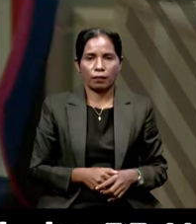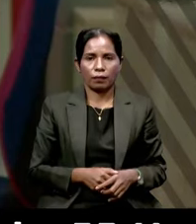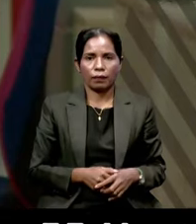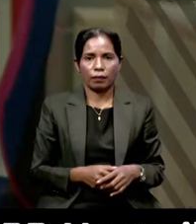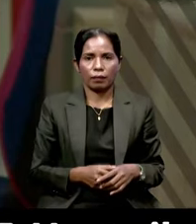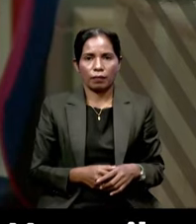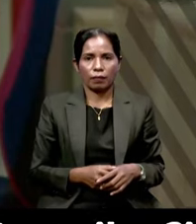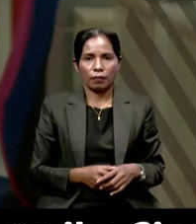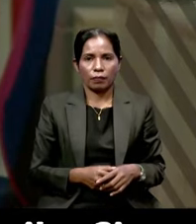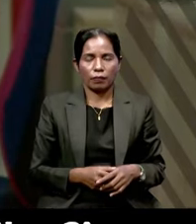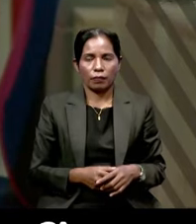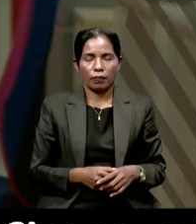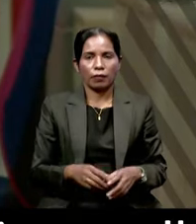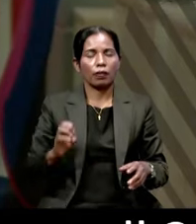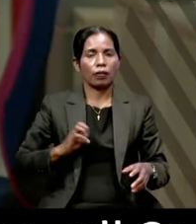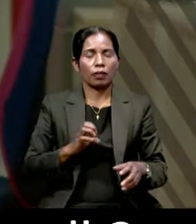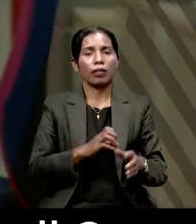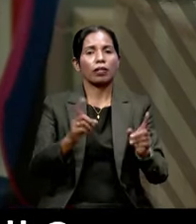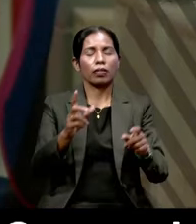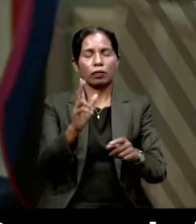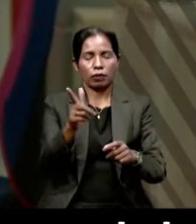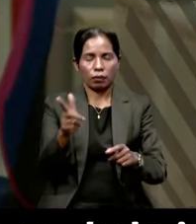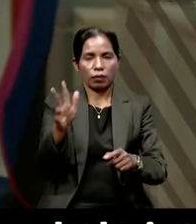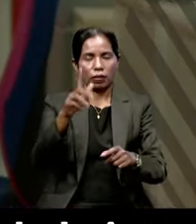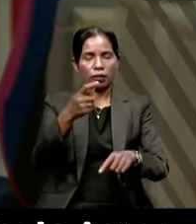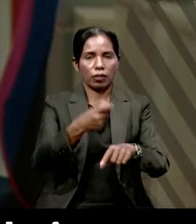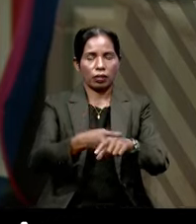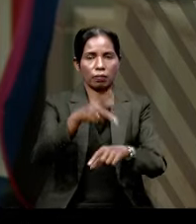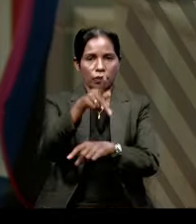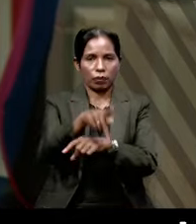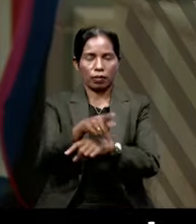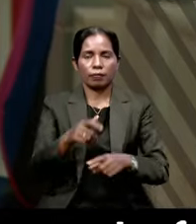Penetele prende motorizada Rito no Oeste em Lima e a operação Tempo Calan.